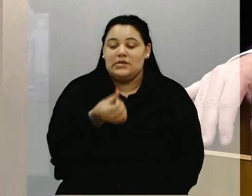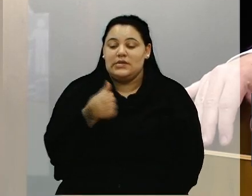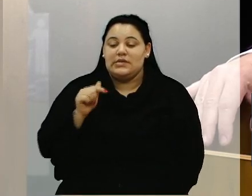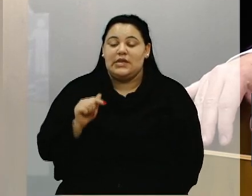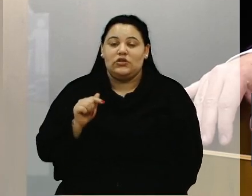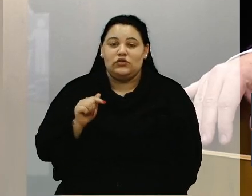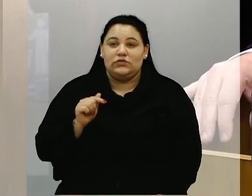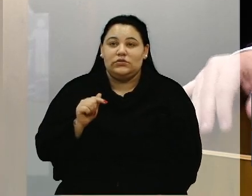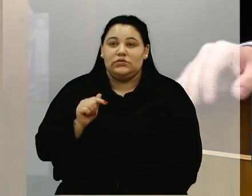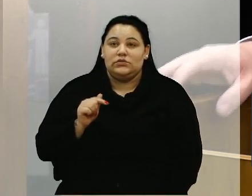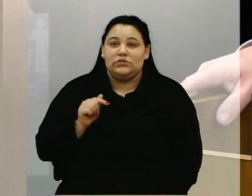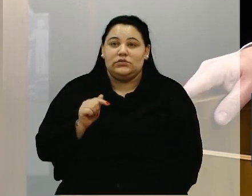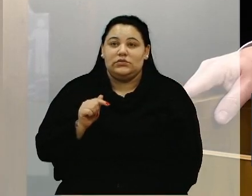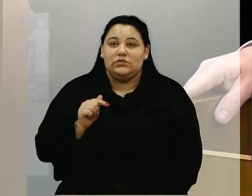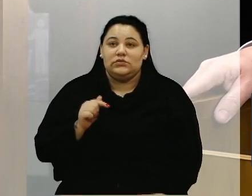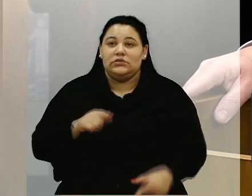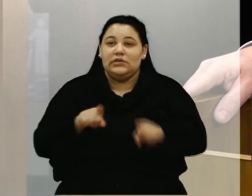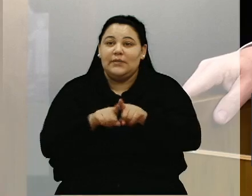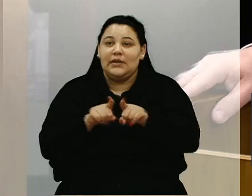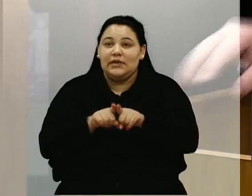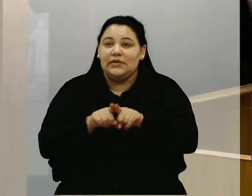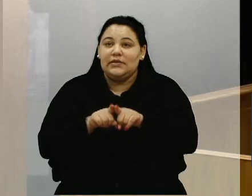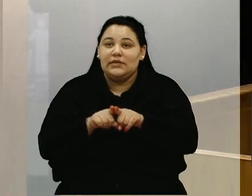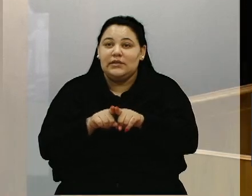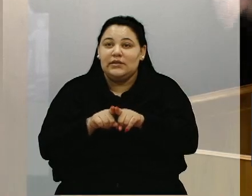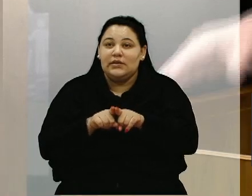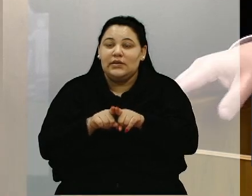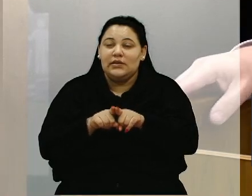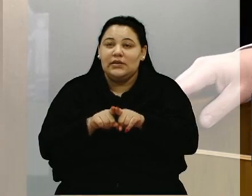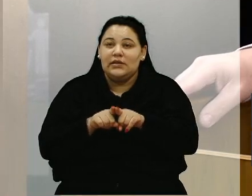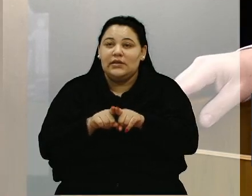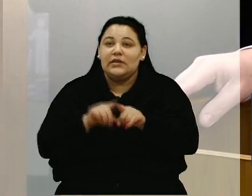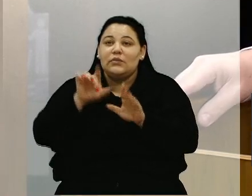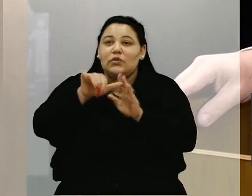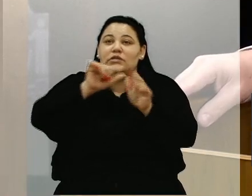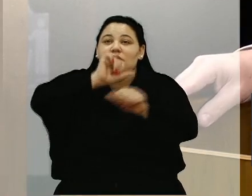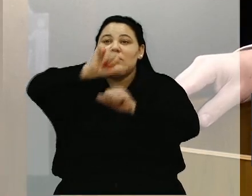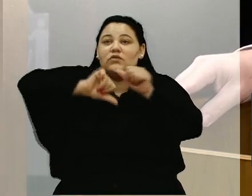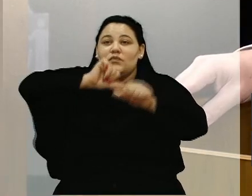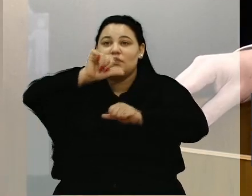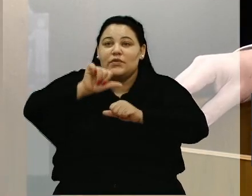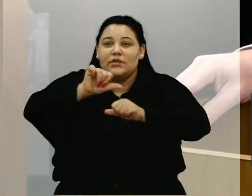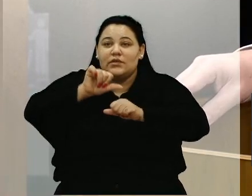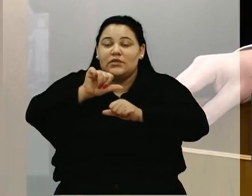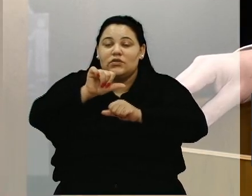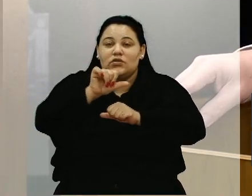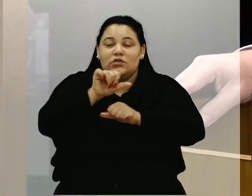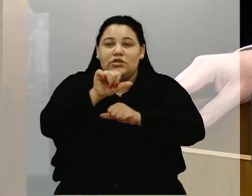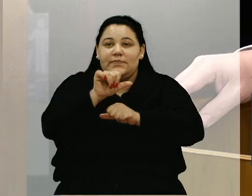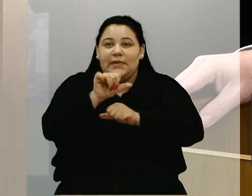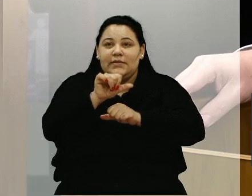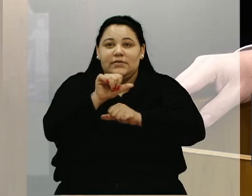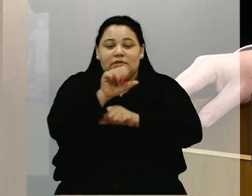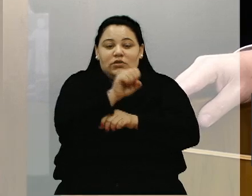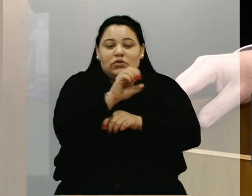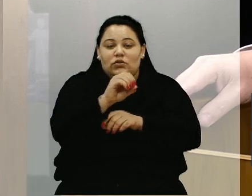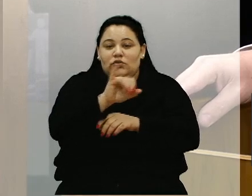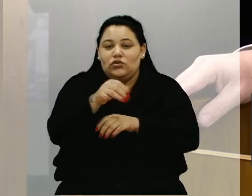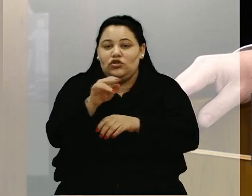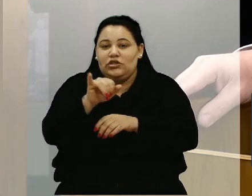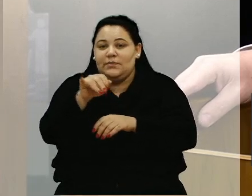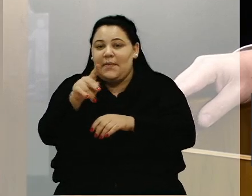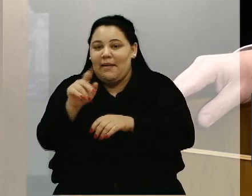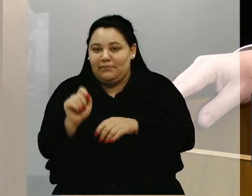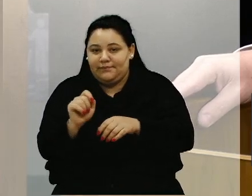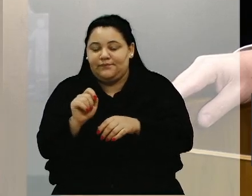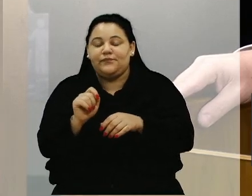e o Deutscher Turnverein, né, que é o Turnerbund, que depois se transformou na Sojipa. Grandes